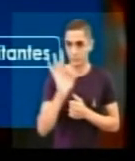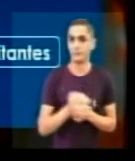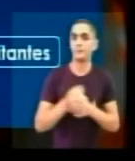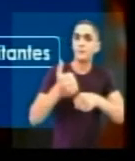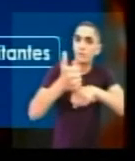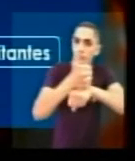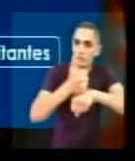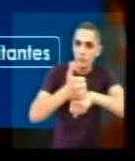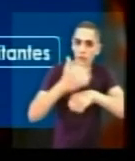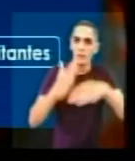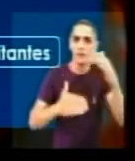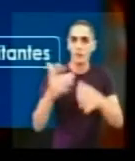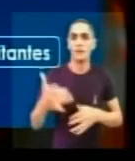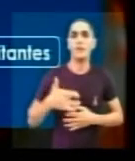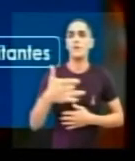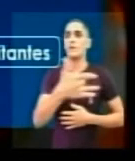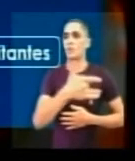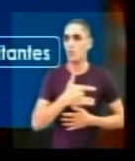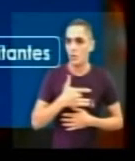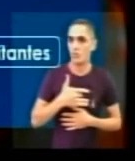2.389, que corresponde a 10%.